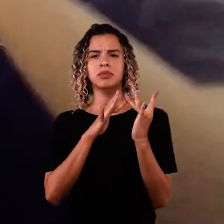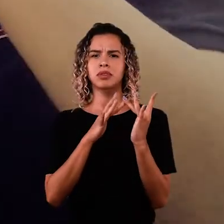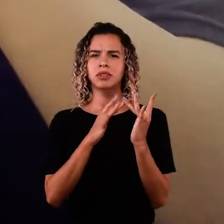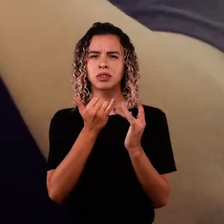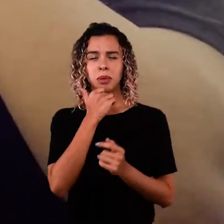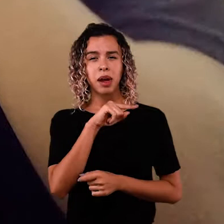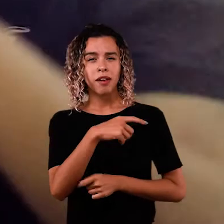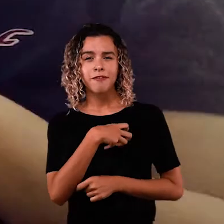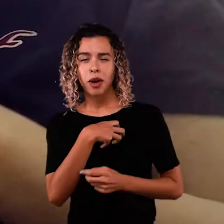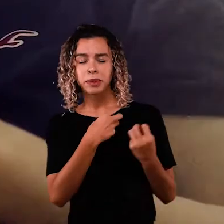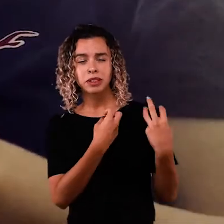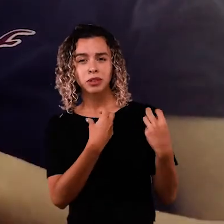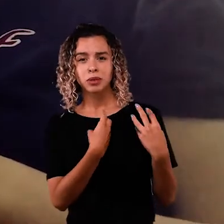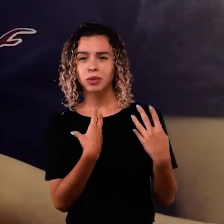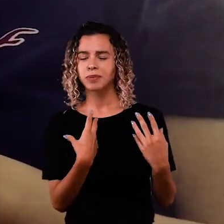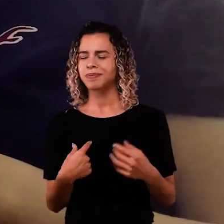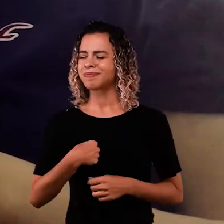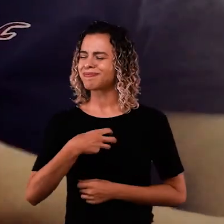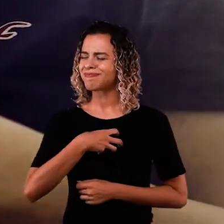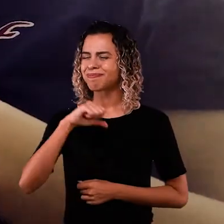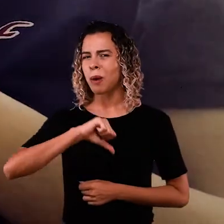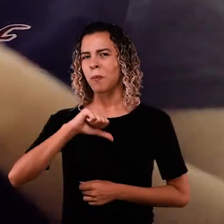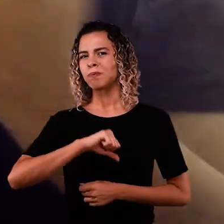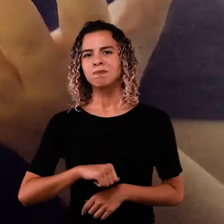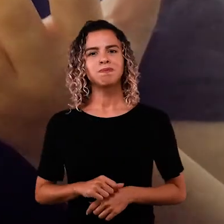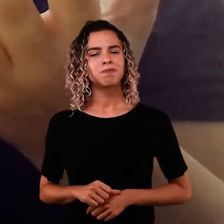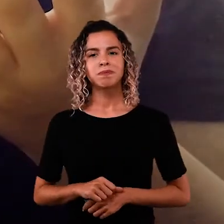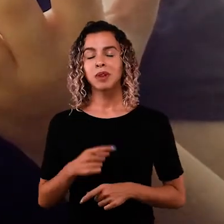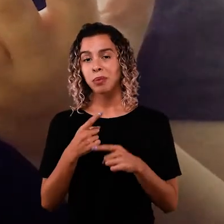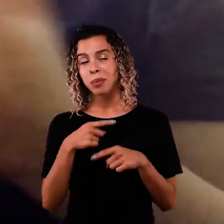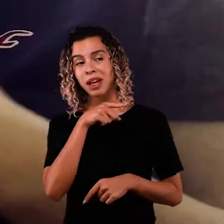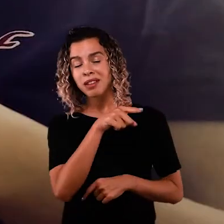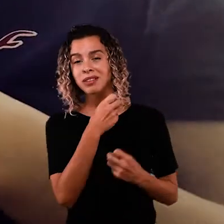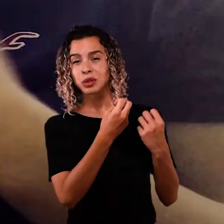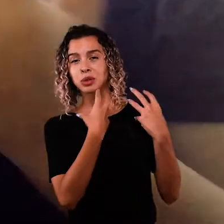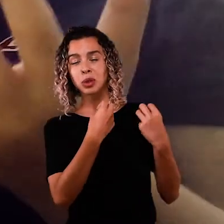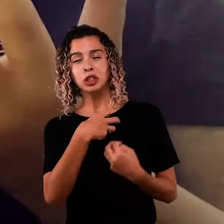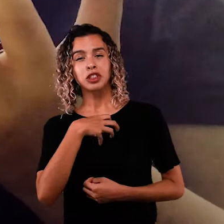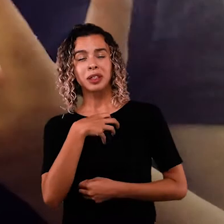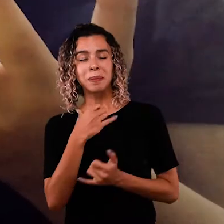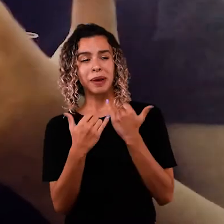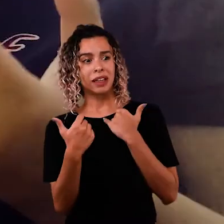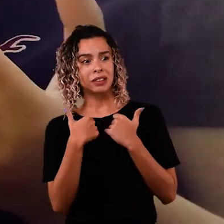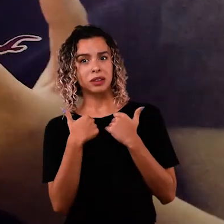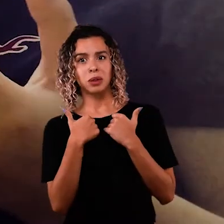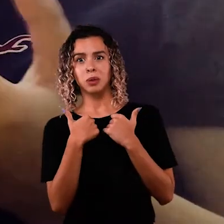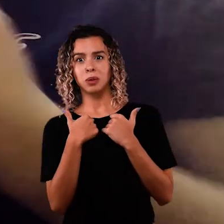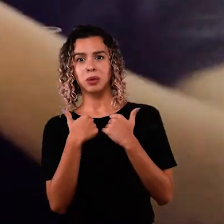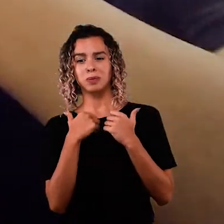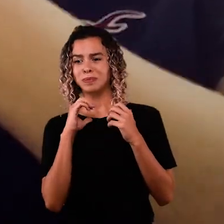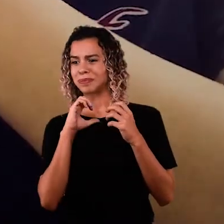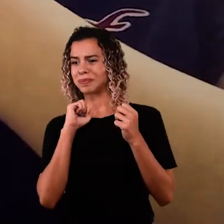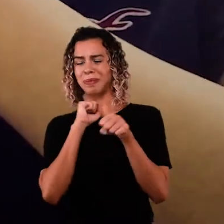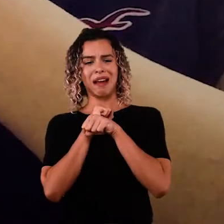social. Mas a forma que ele me ensinou, eu não me senti bem. Porque a forma que ele me ensinou, eu me senti...